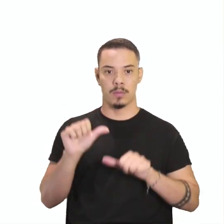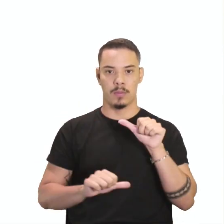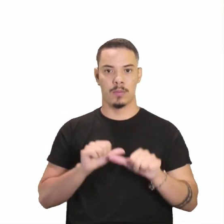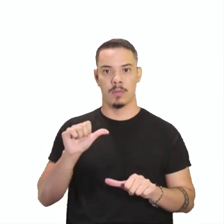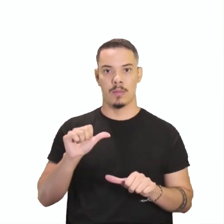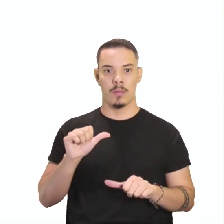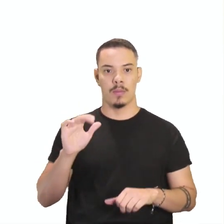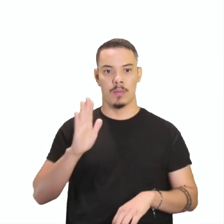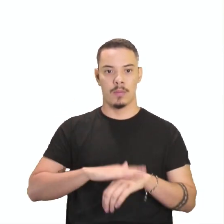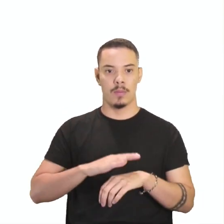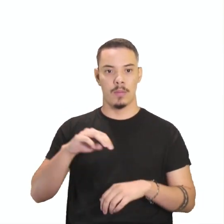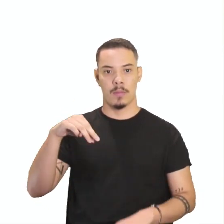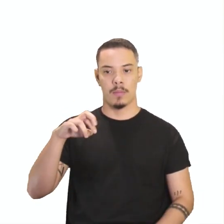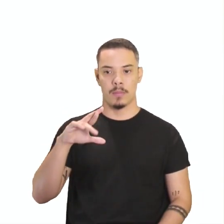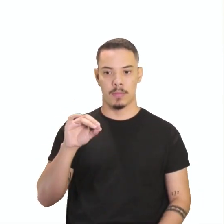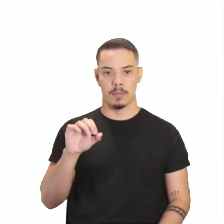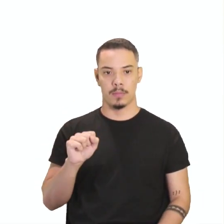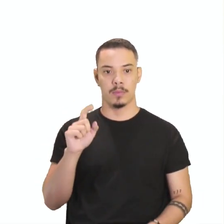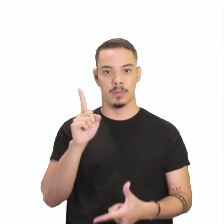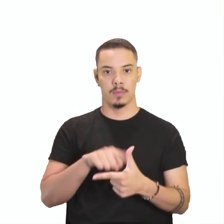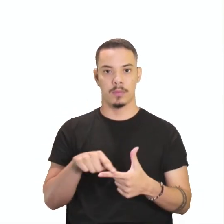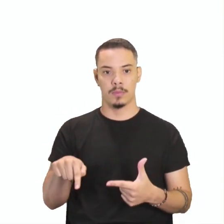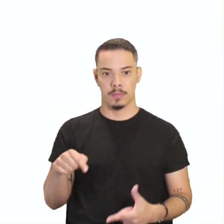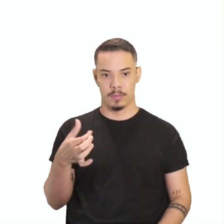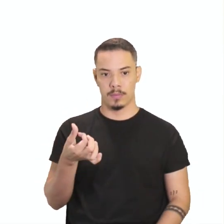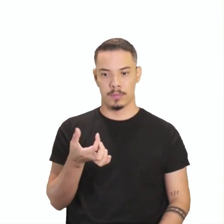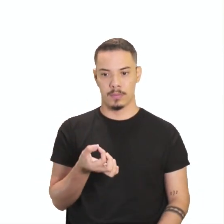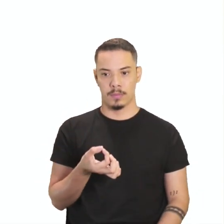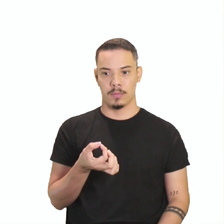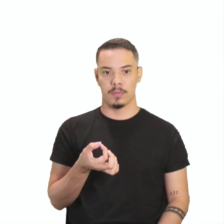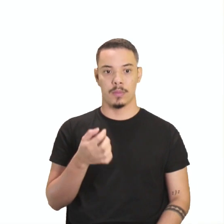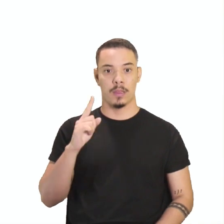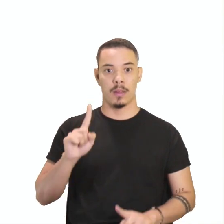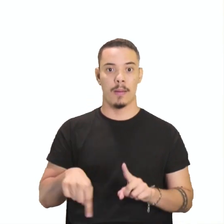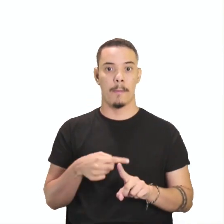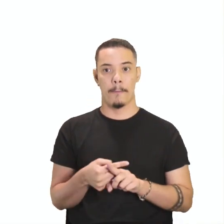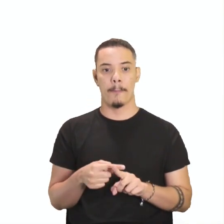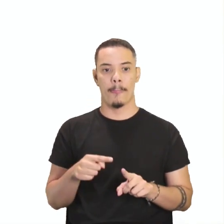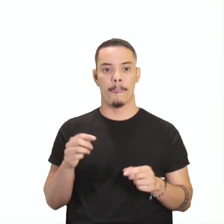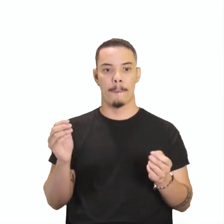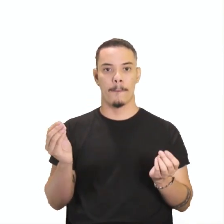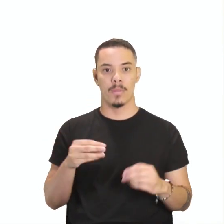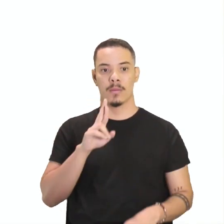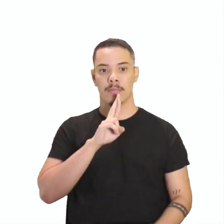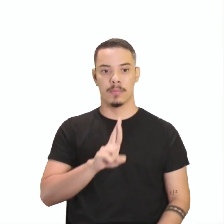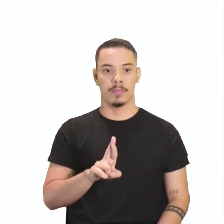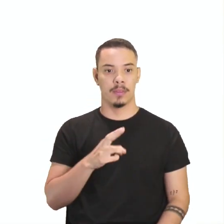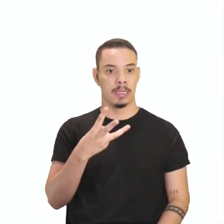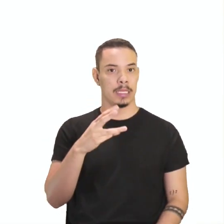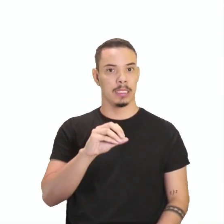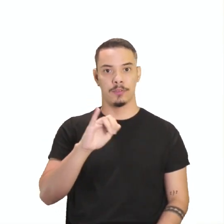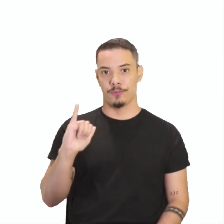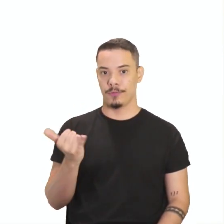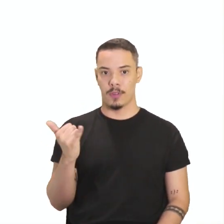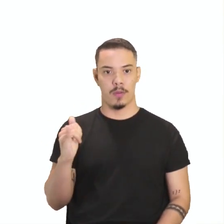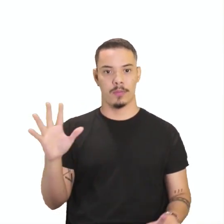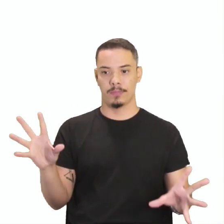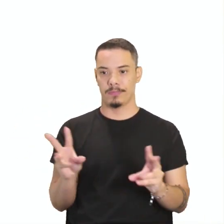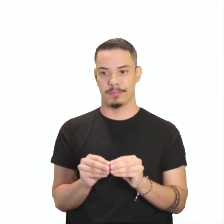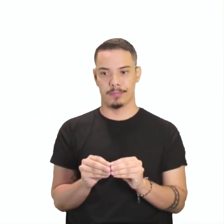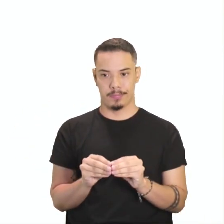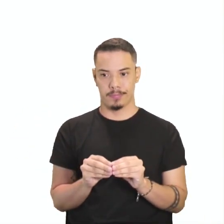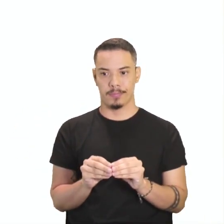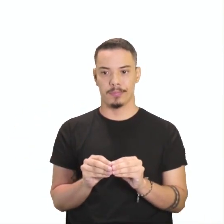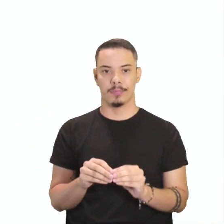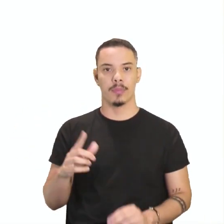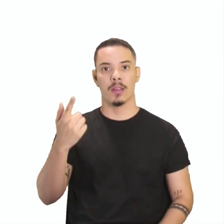metros, tá, dividir pessoal? Por 100, né, Deise? 60 dividido por 100 dá 0,6 metro. 30 joules, isso aqui. Tem um trabalho de 30 joules.